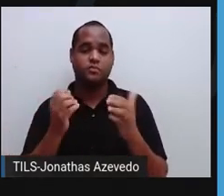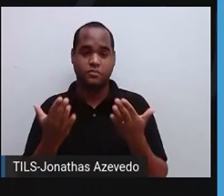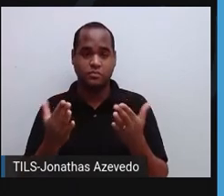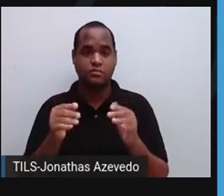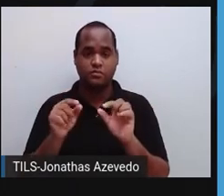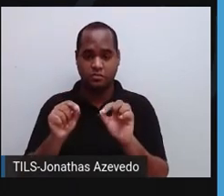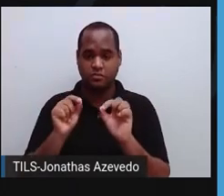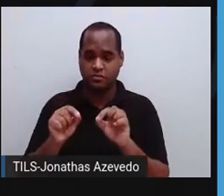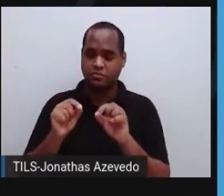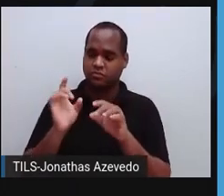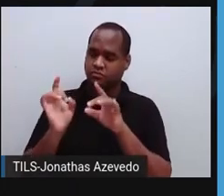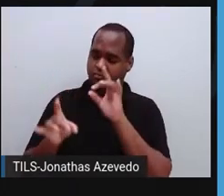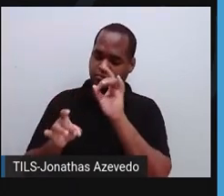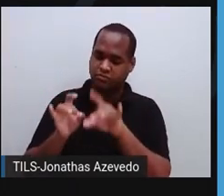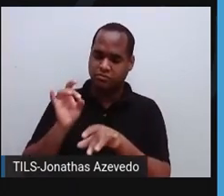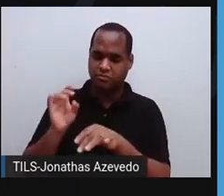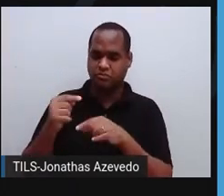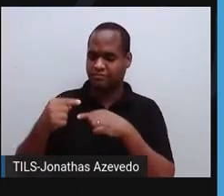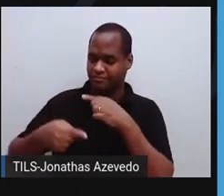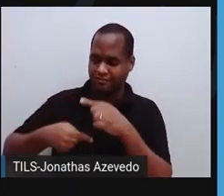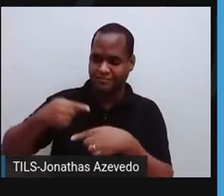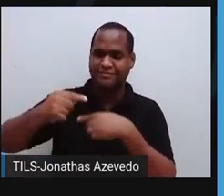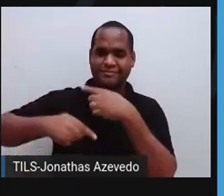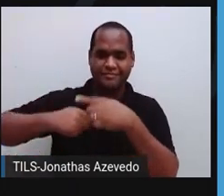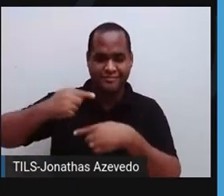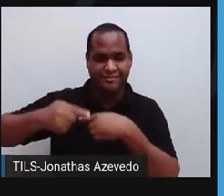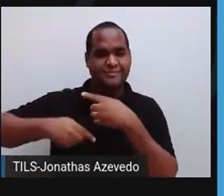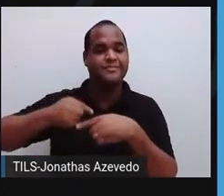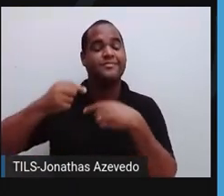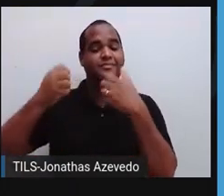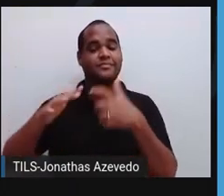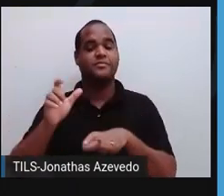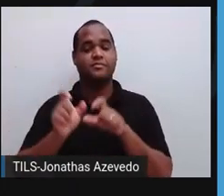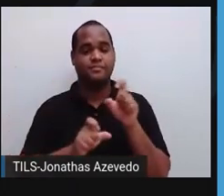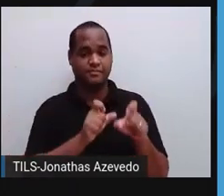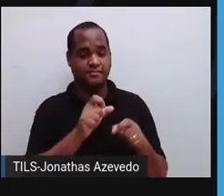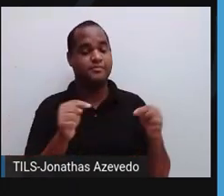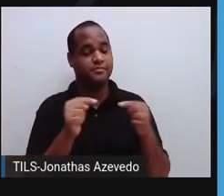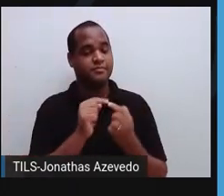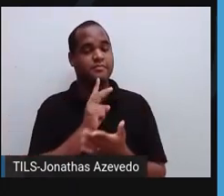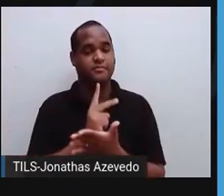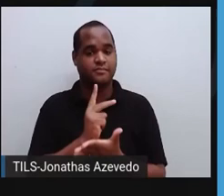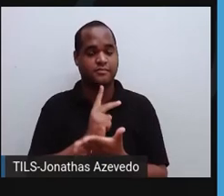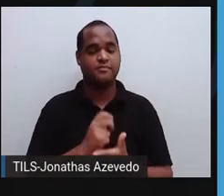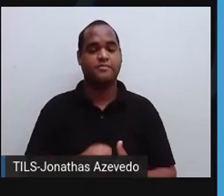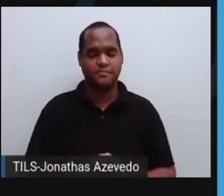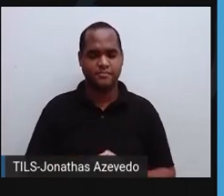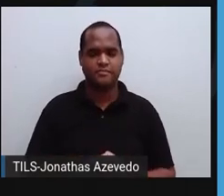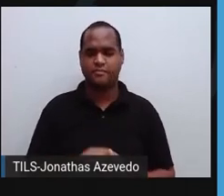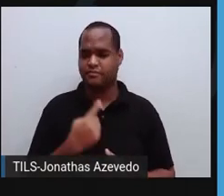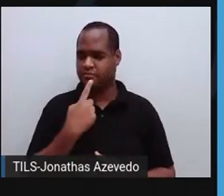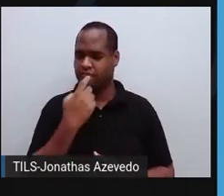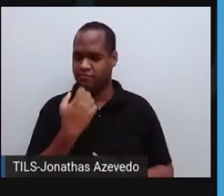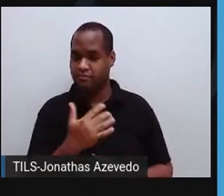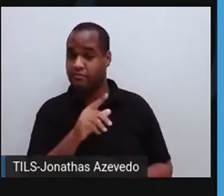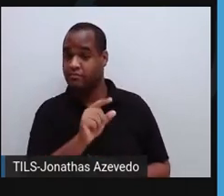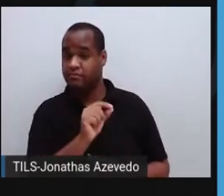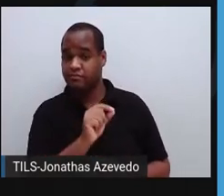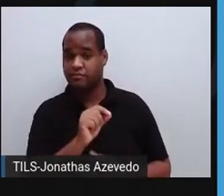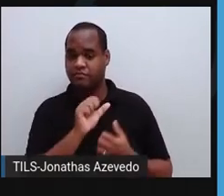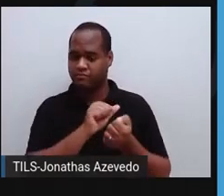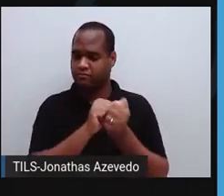deixar mais descendentes. E assim, que aquela característica se mantivesse. Ele falava, olha, a adaptação